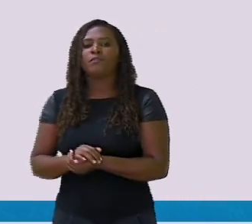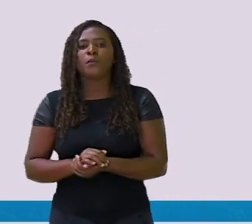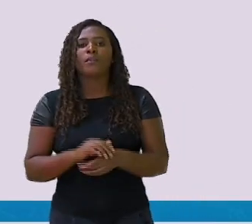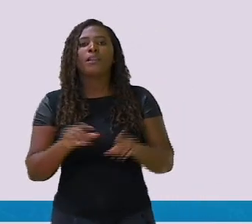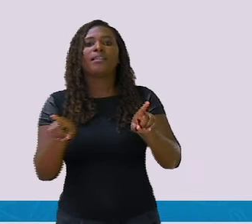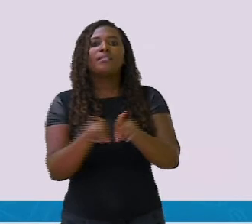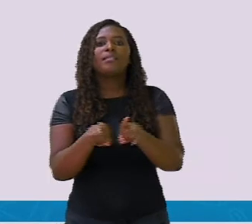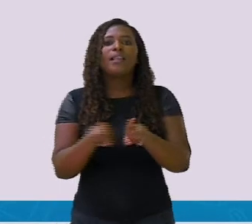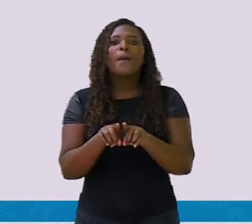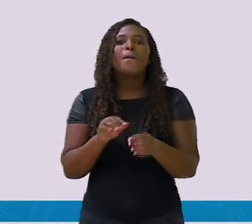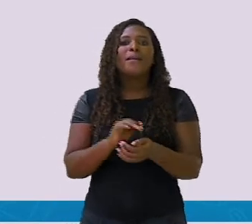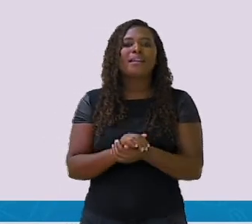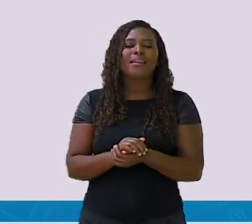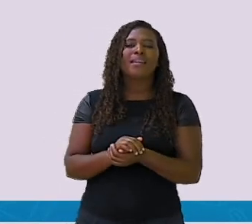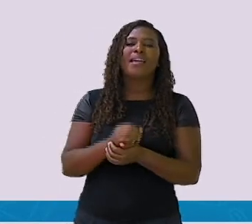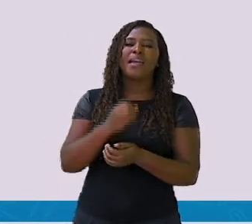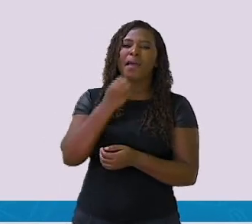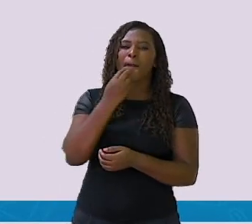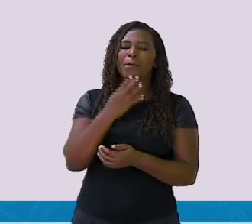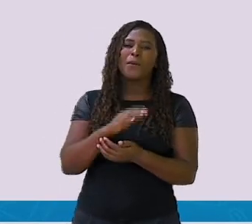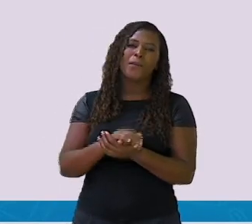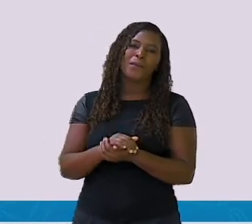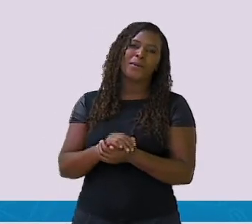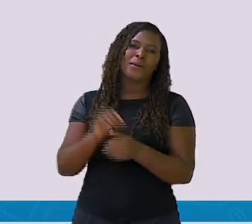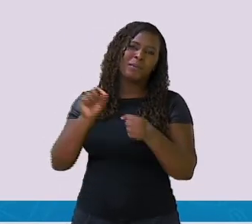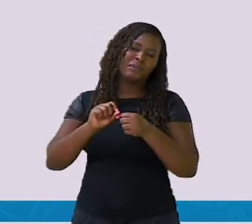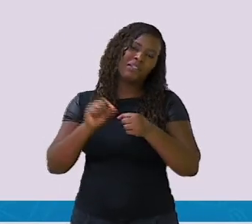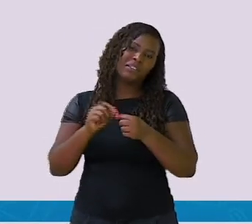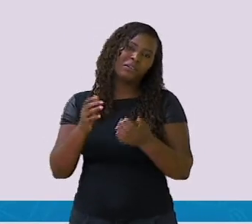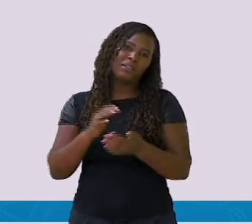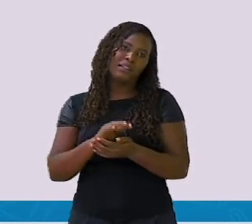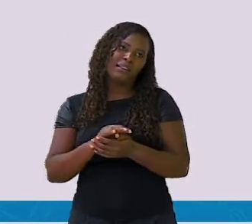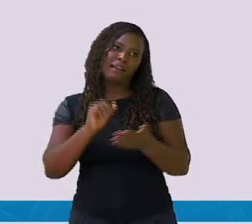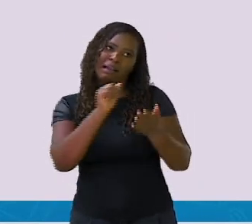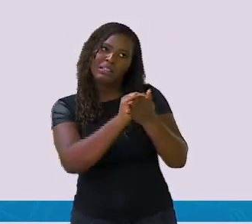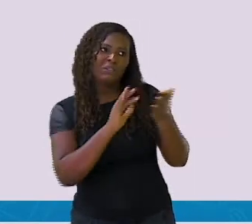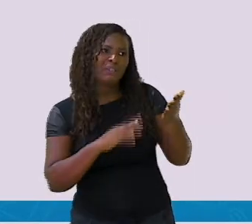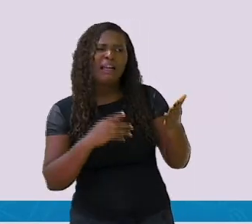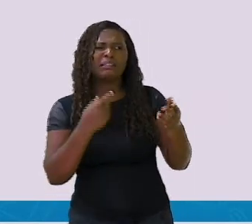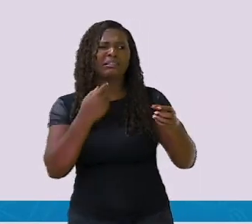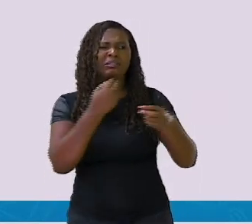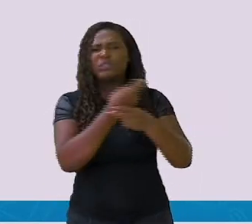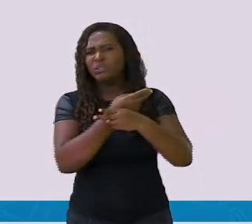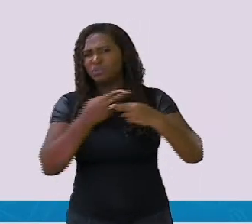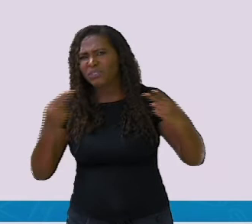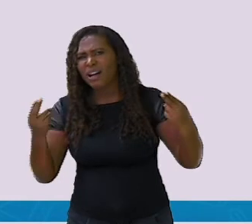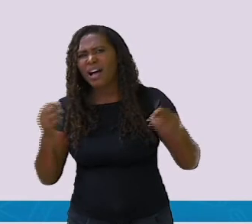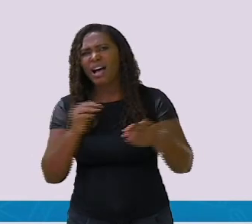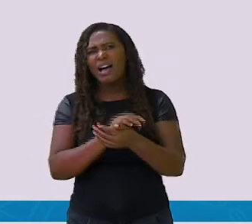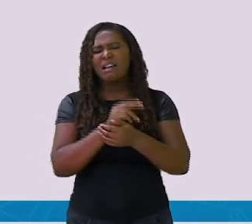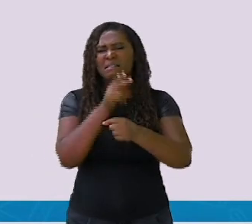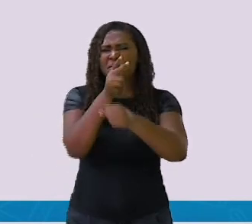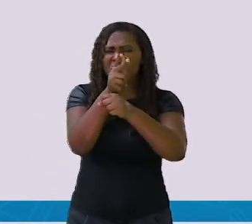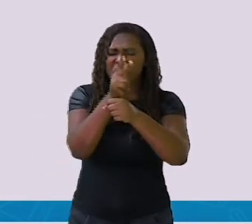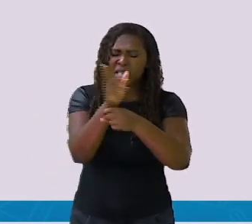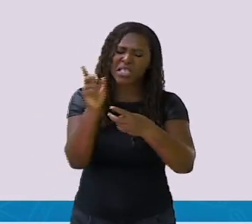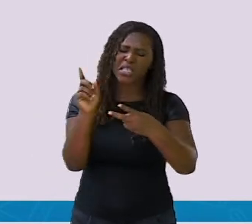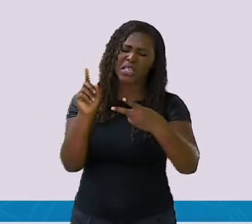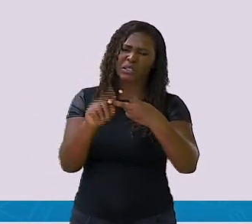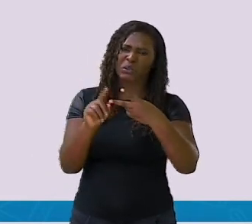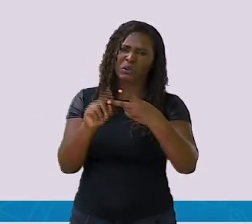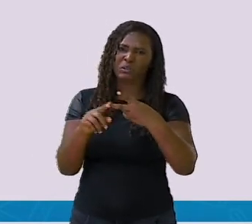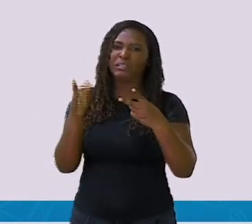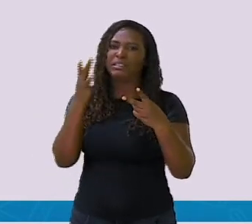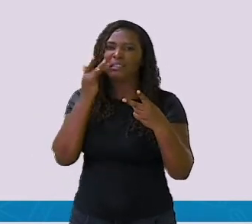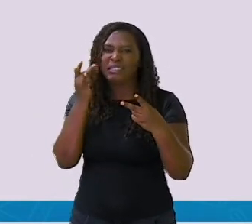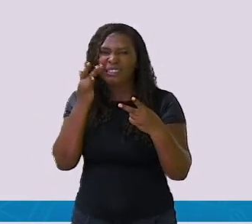exposições permanentes, atividades recreativas, multimídias, teatro, vídeos e laboratórios. Então